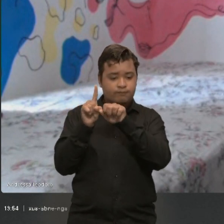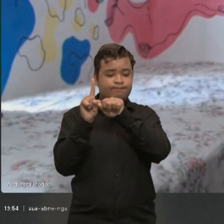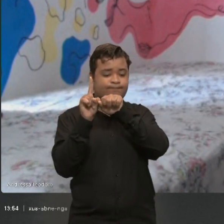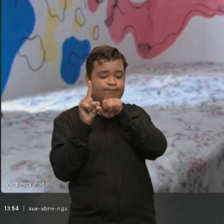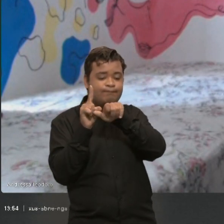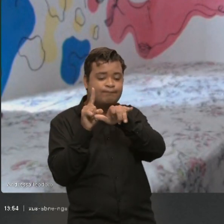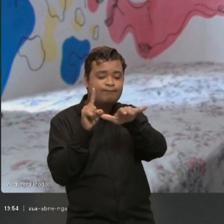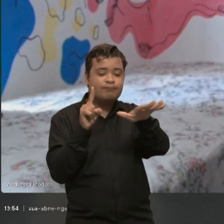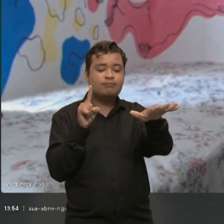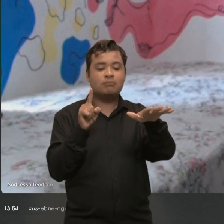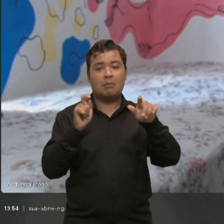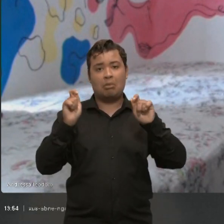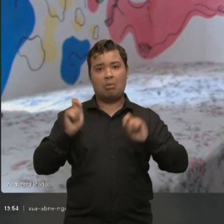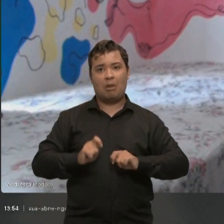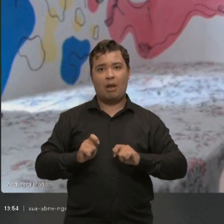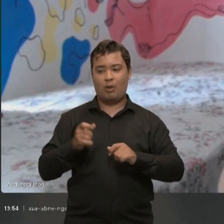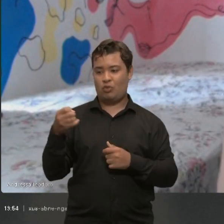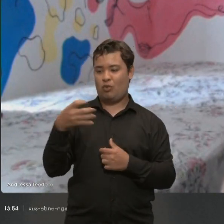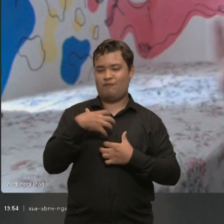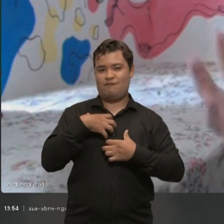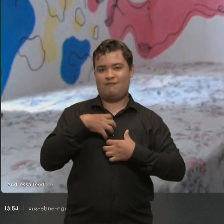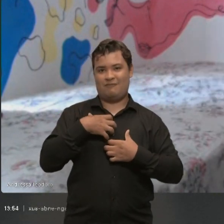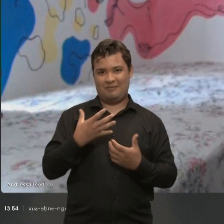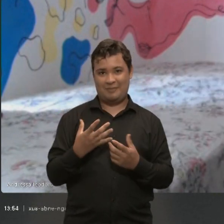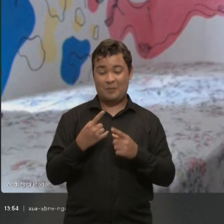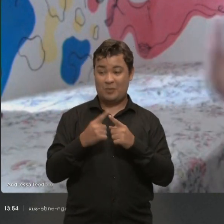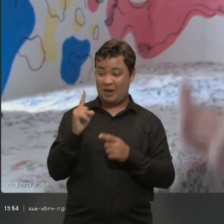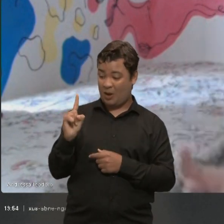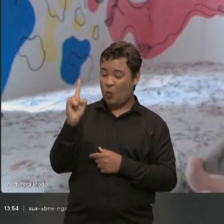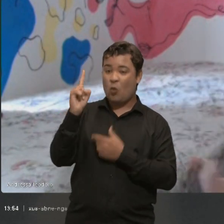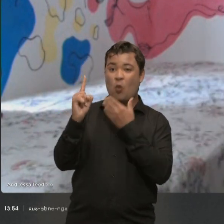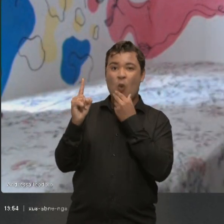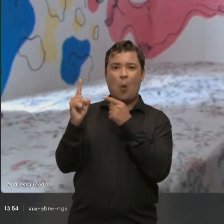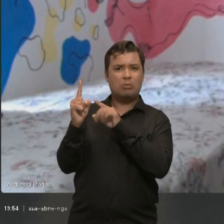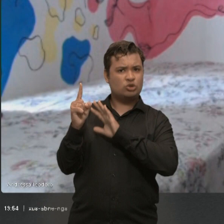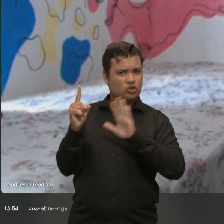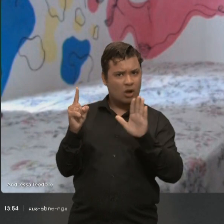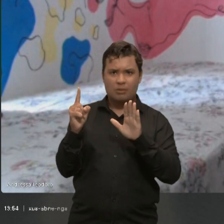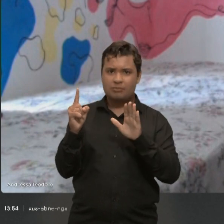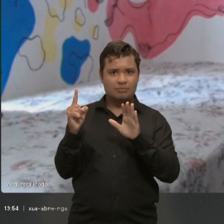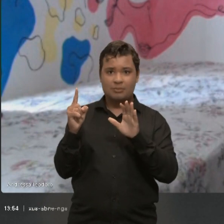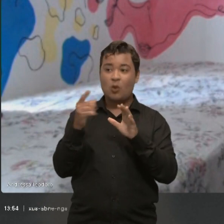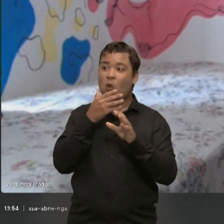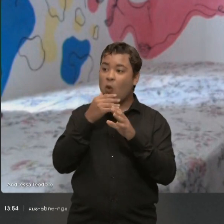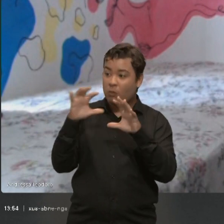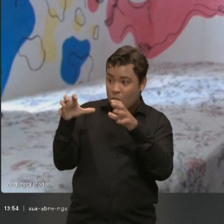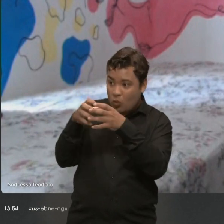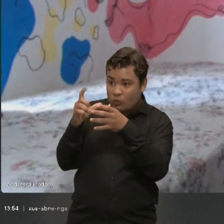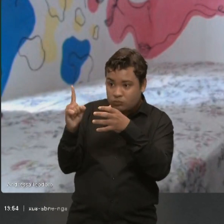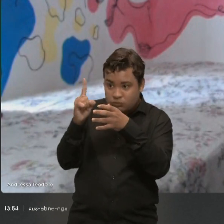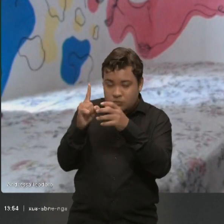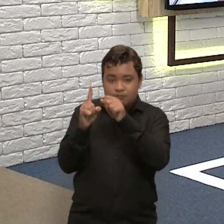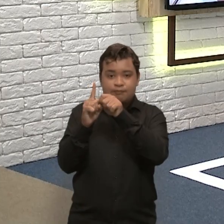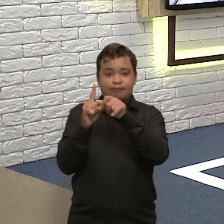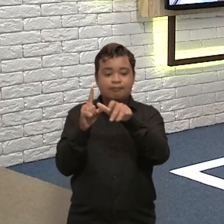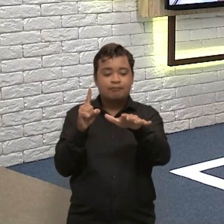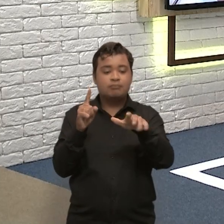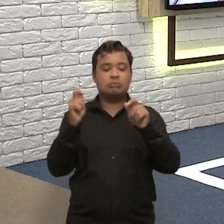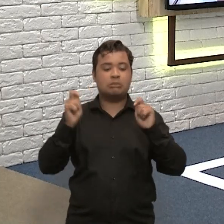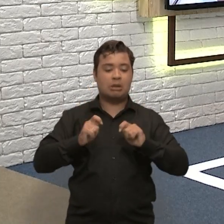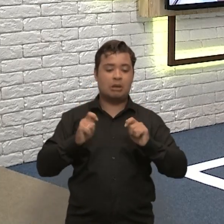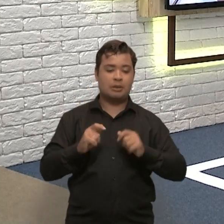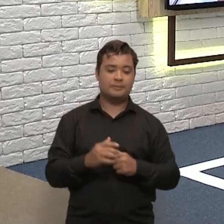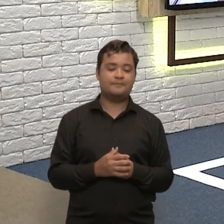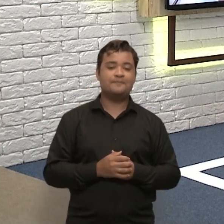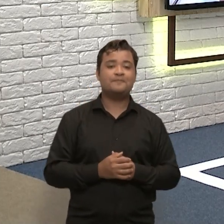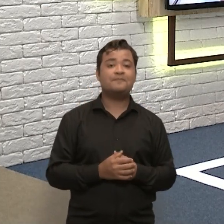não atinge só aquele homem que está ali, mas outros homens, outras pessoas que estão ao seu redor também. Bom, para finalizar,